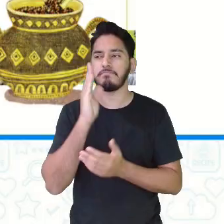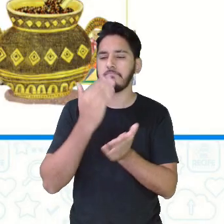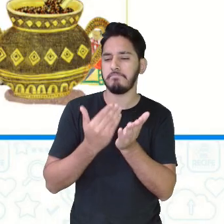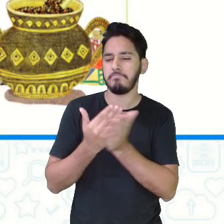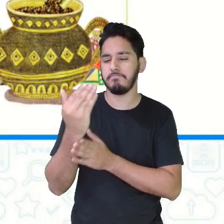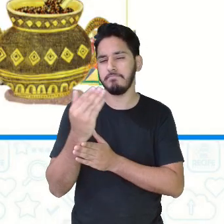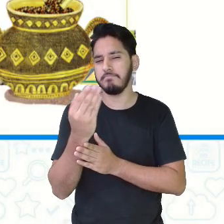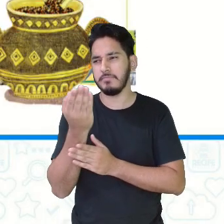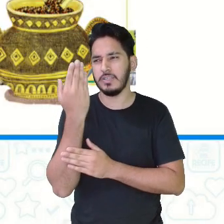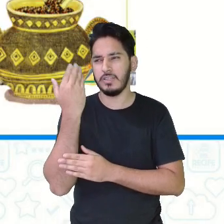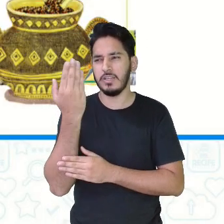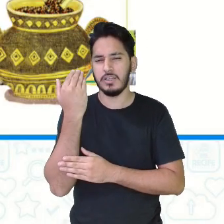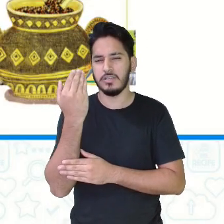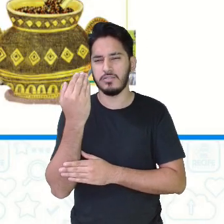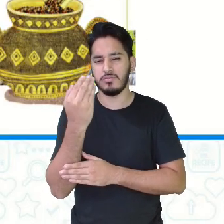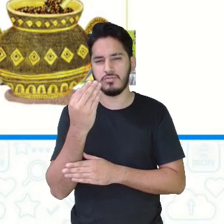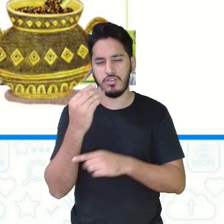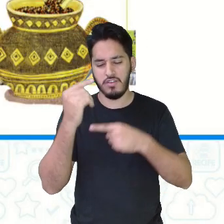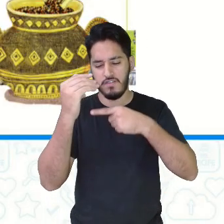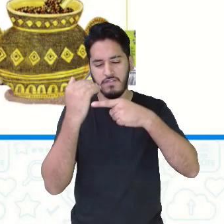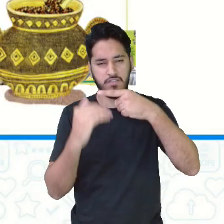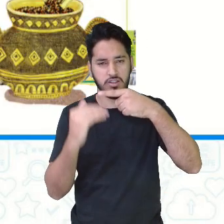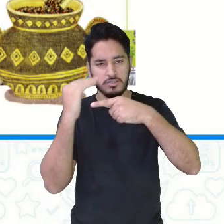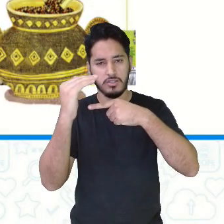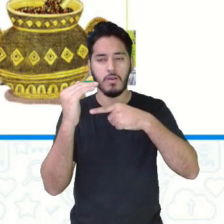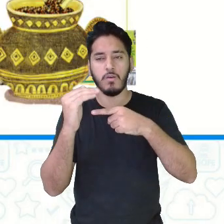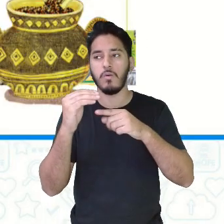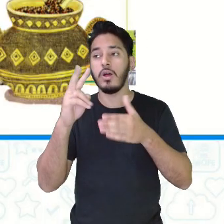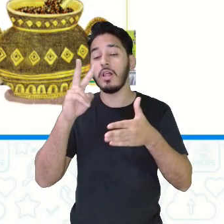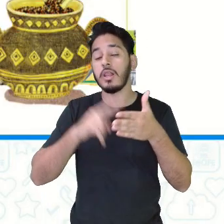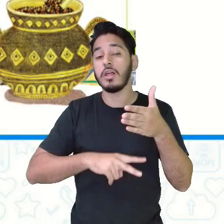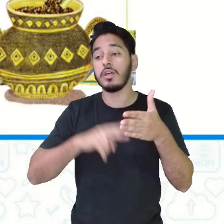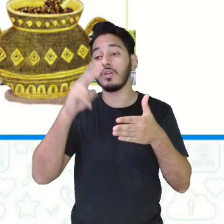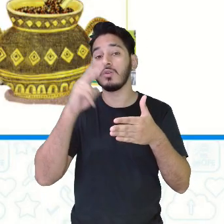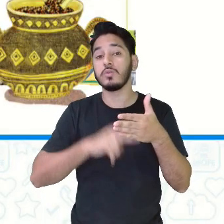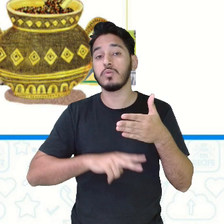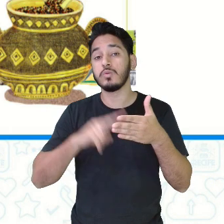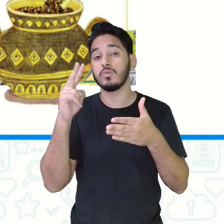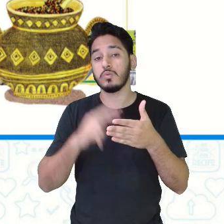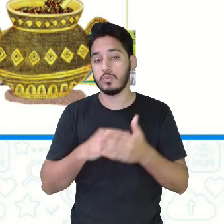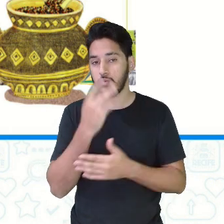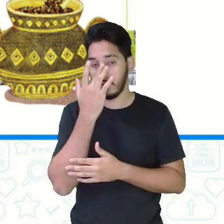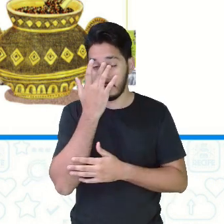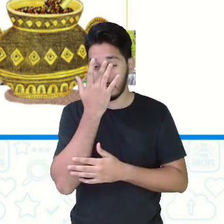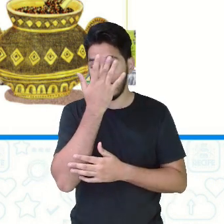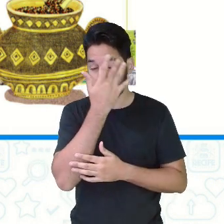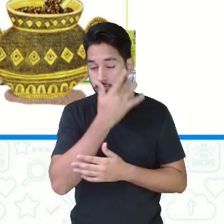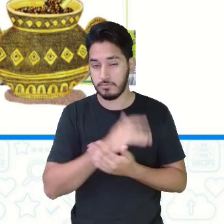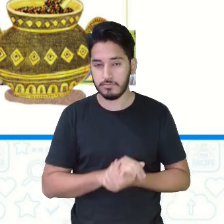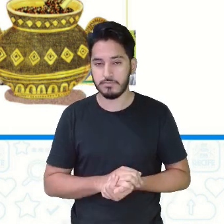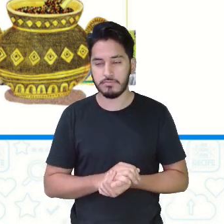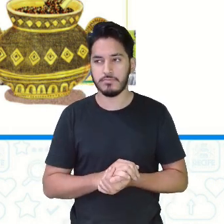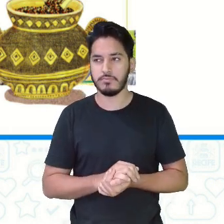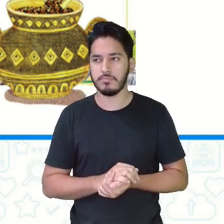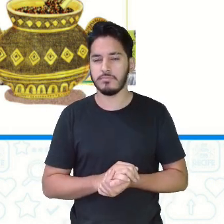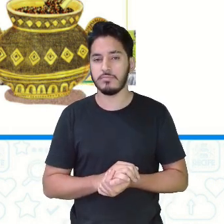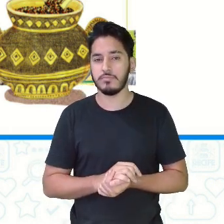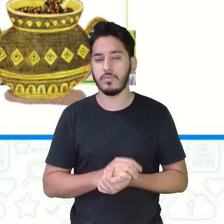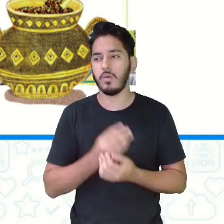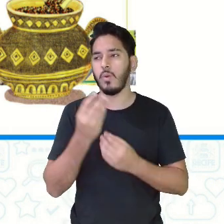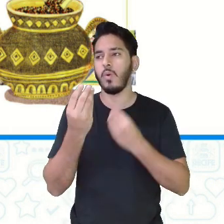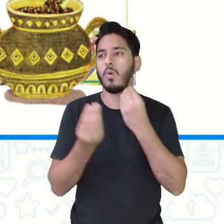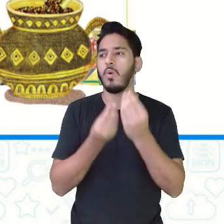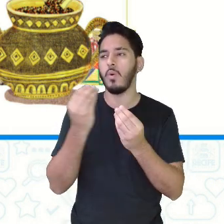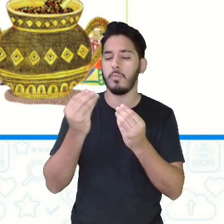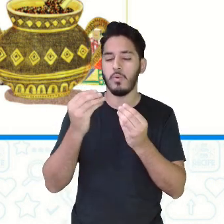começou, durante a aula de fração, uma leitura, né? Uma leitura bastante interessante. Como o